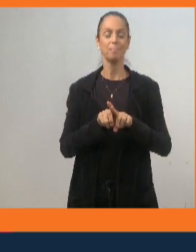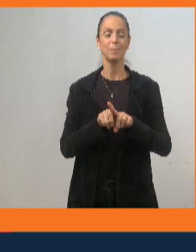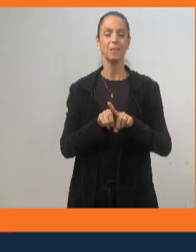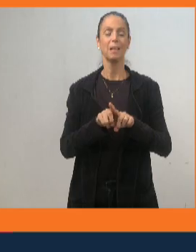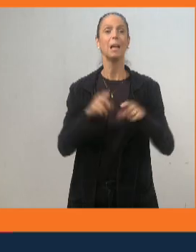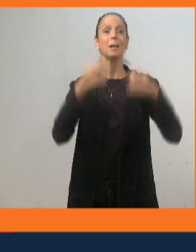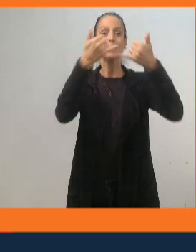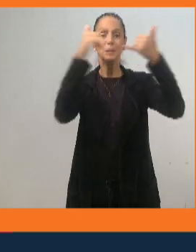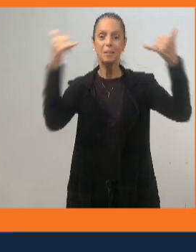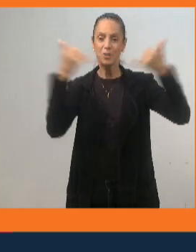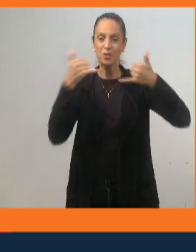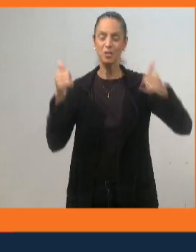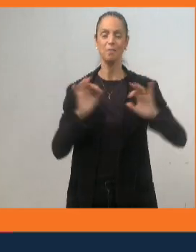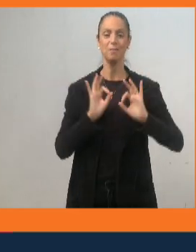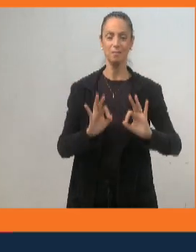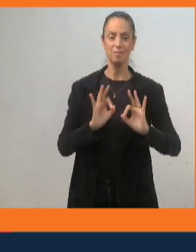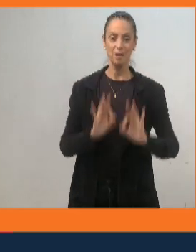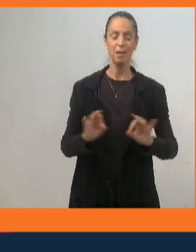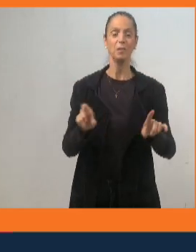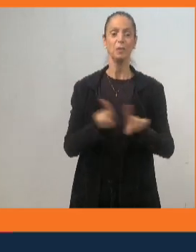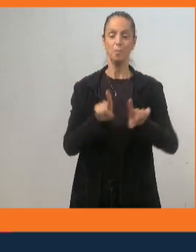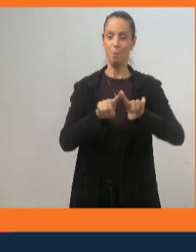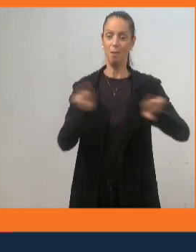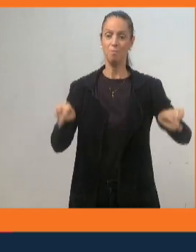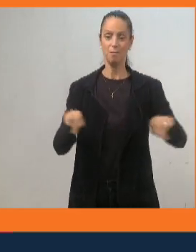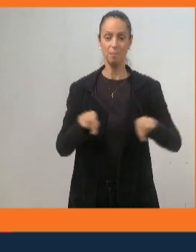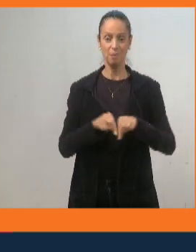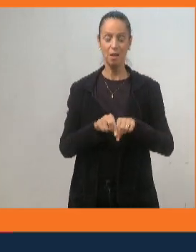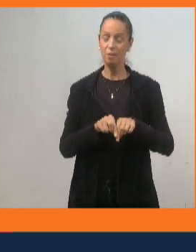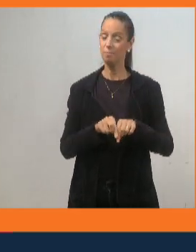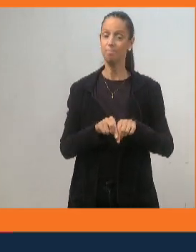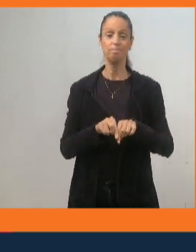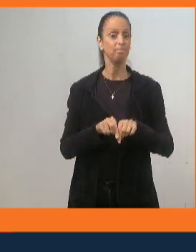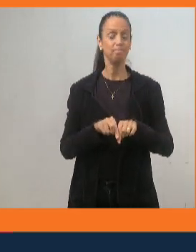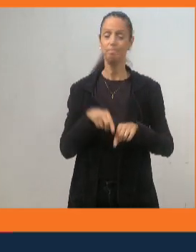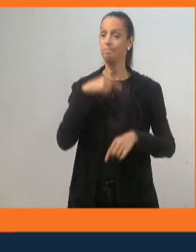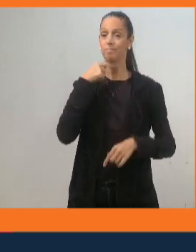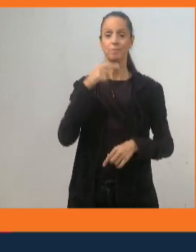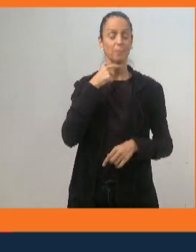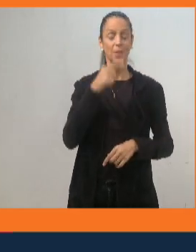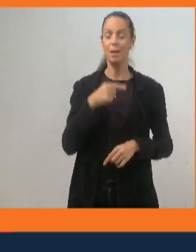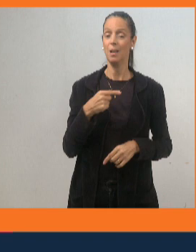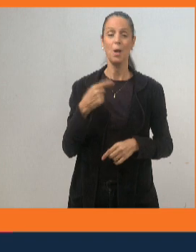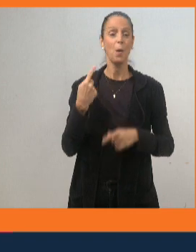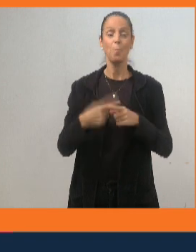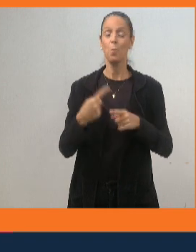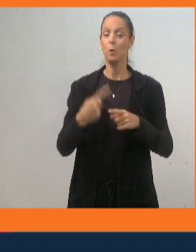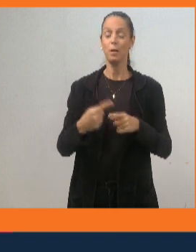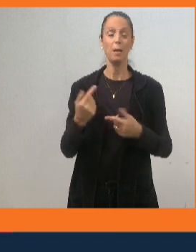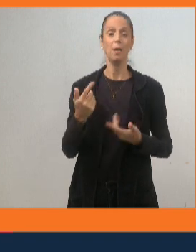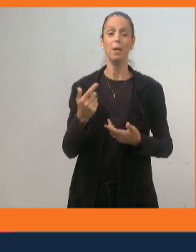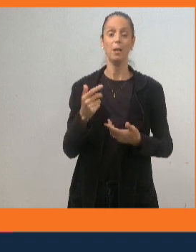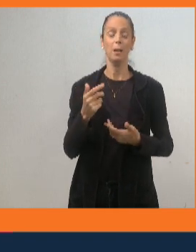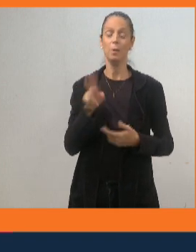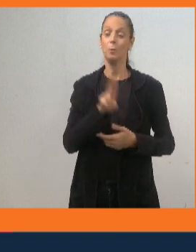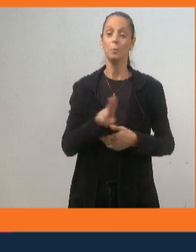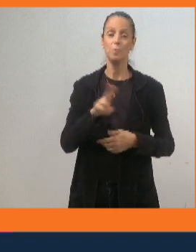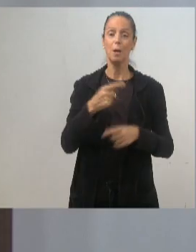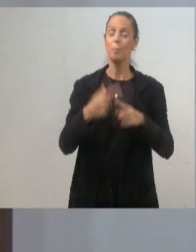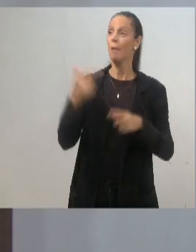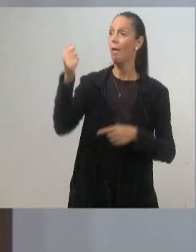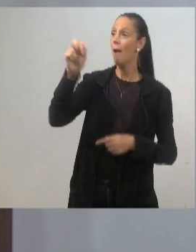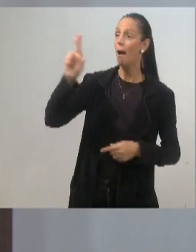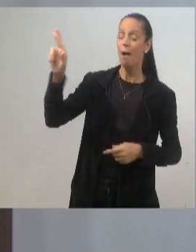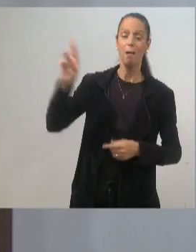aquele educandário e hoje aquelas salas não entram em operação de fato porque não tem acesso à climatização. Climatização essa que está prevista